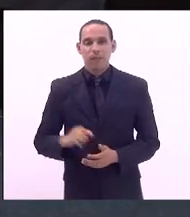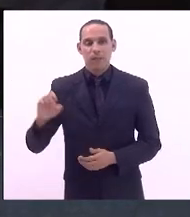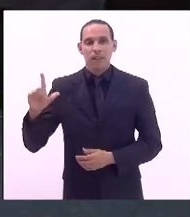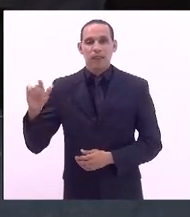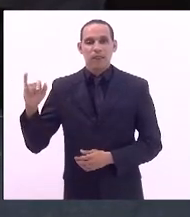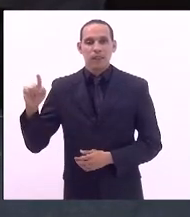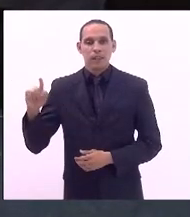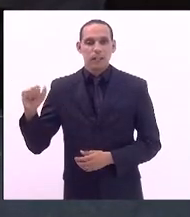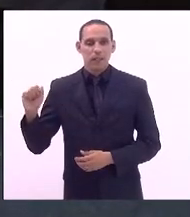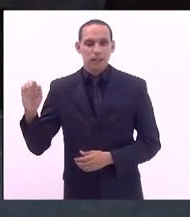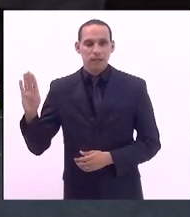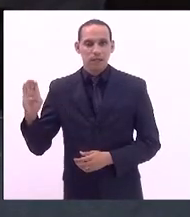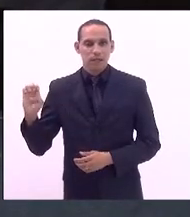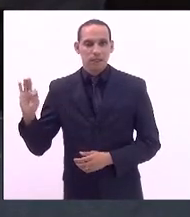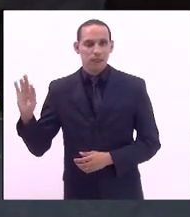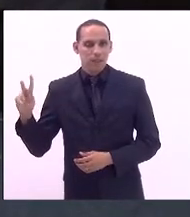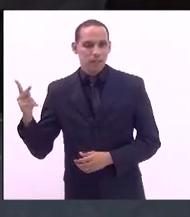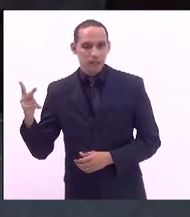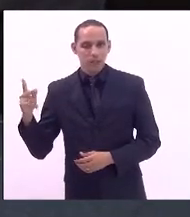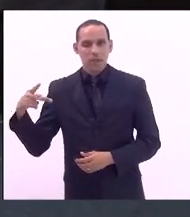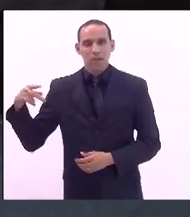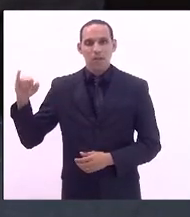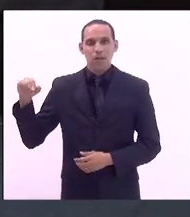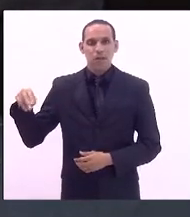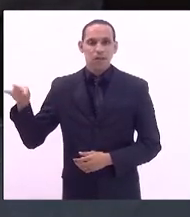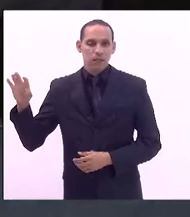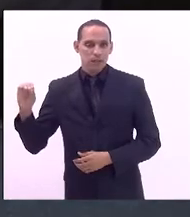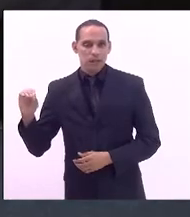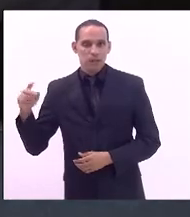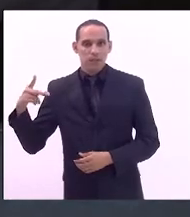Elisabete Pinto Pires Rodrigues